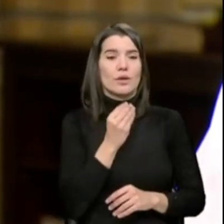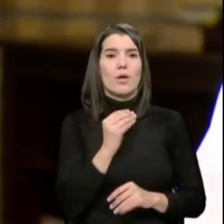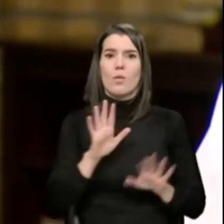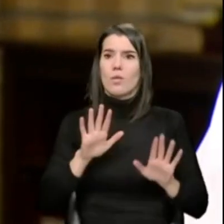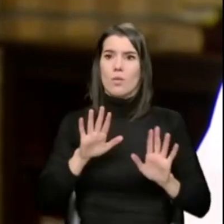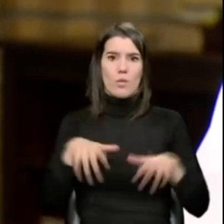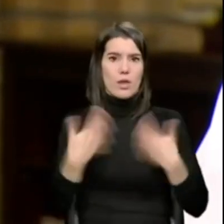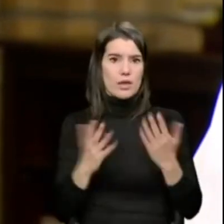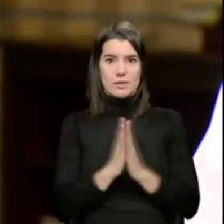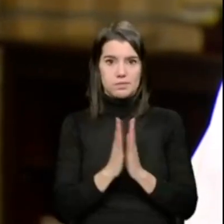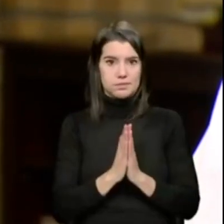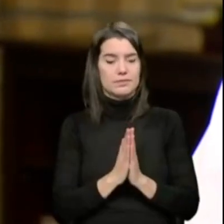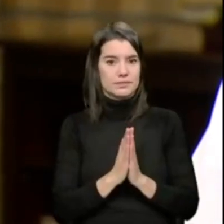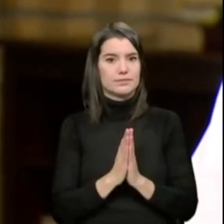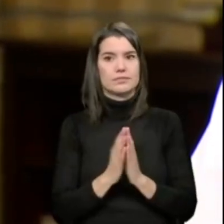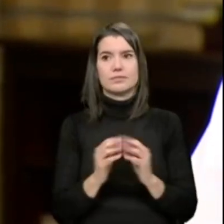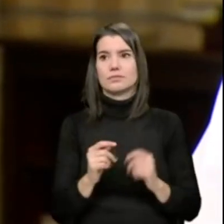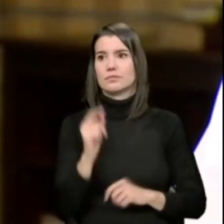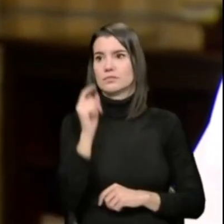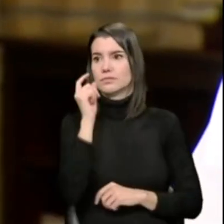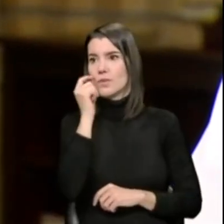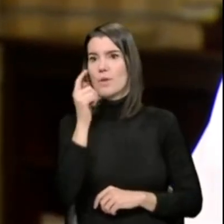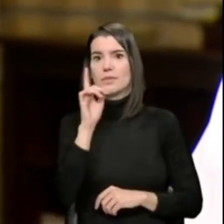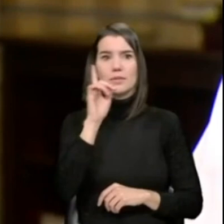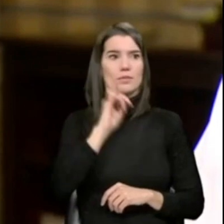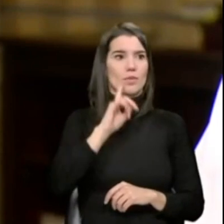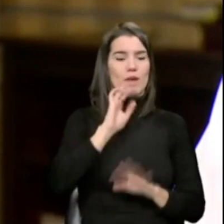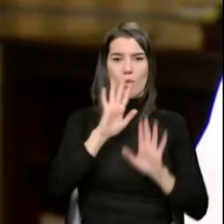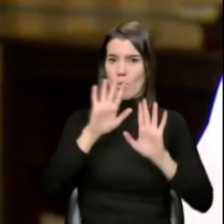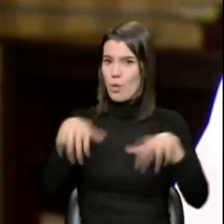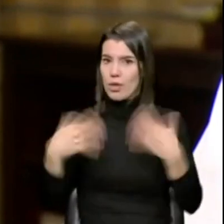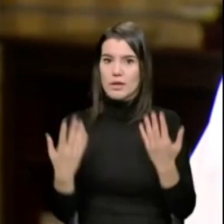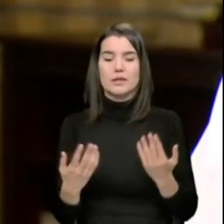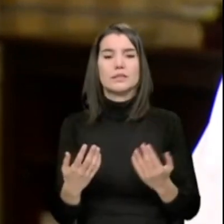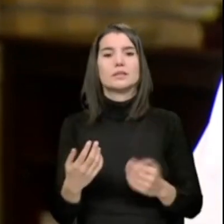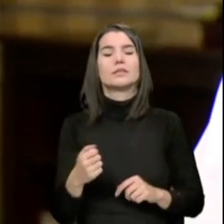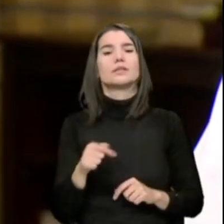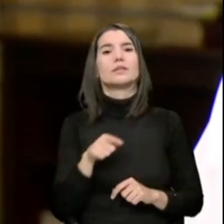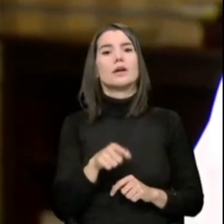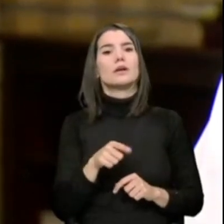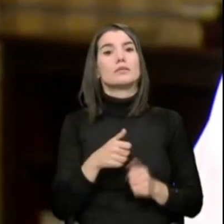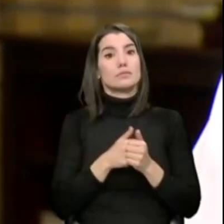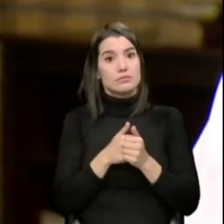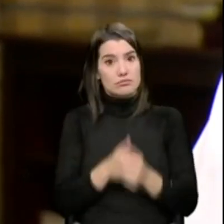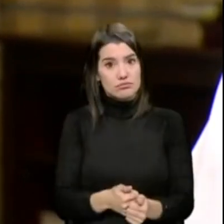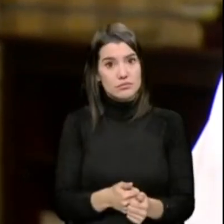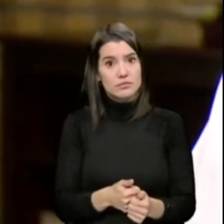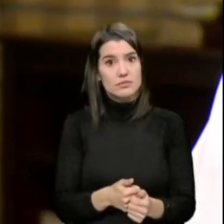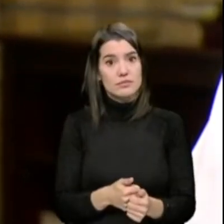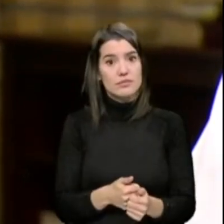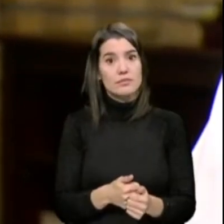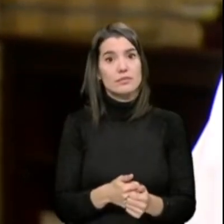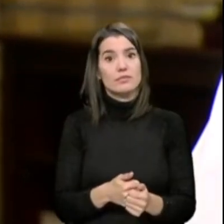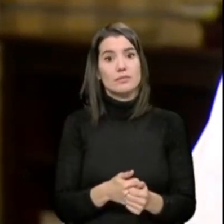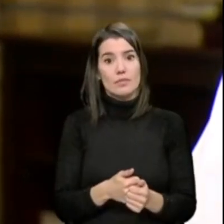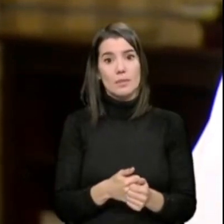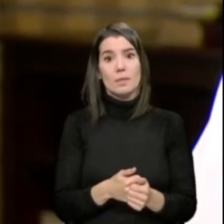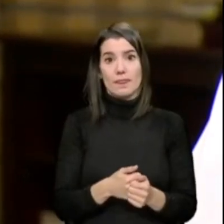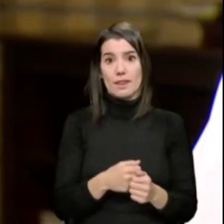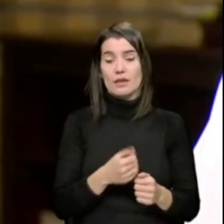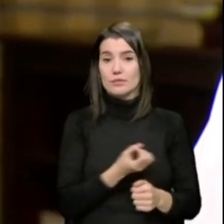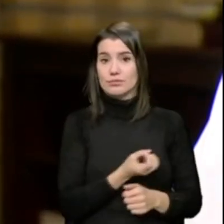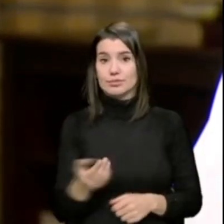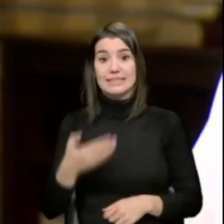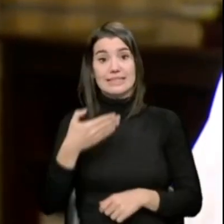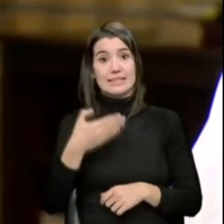qualquer religião, qualquer homem, qualquer mulher que cumpra os 7 preceitos de